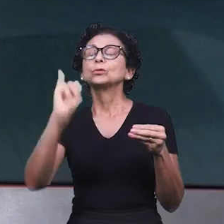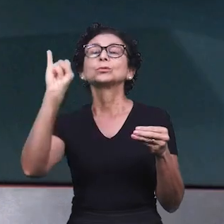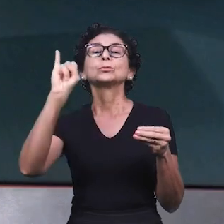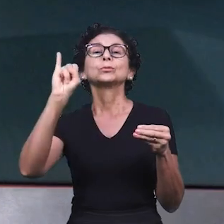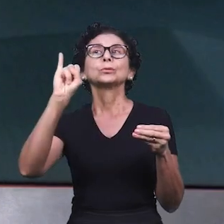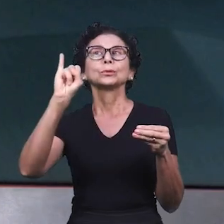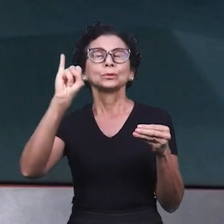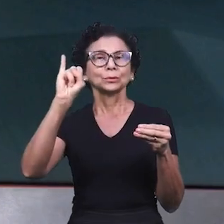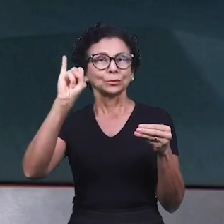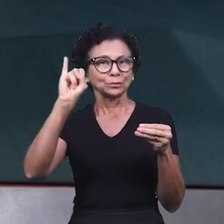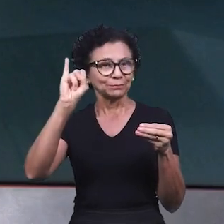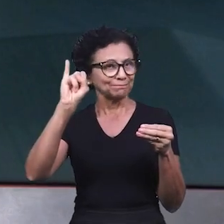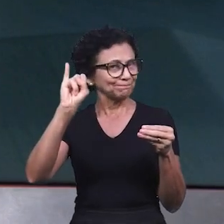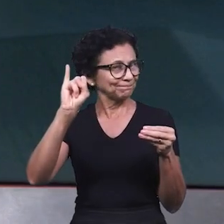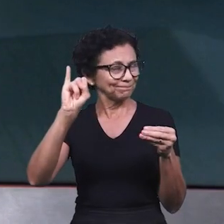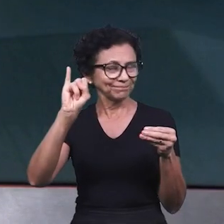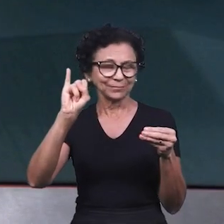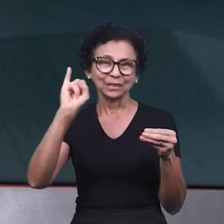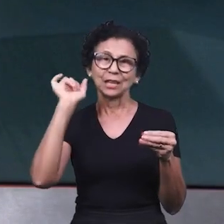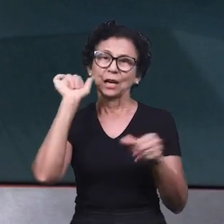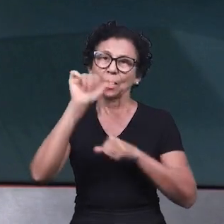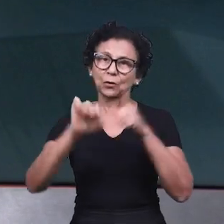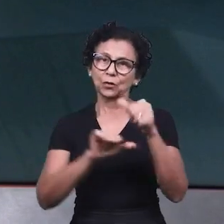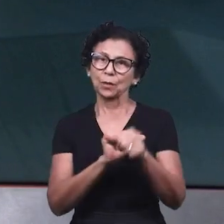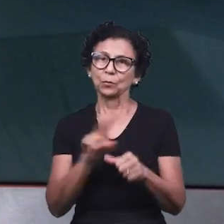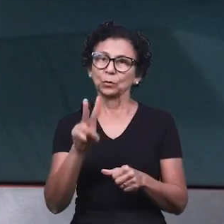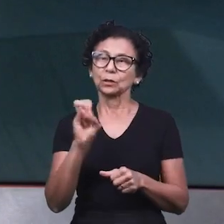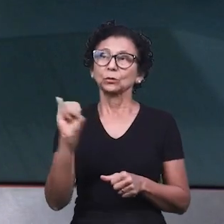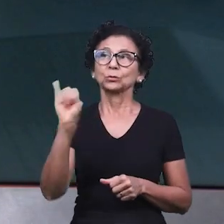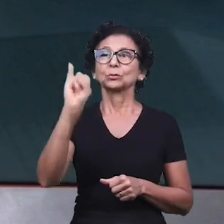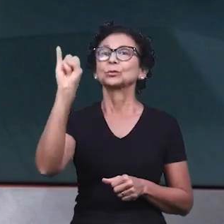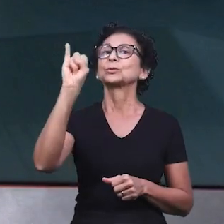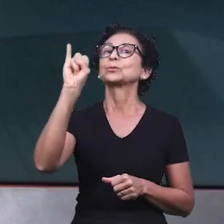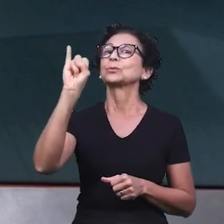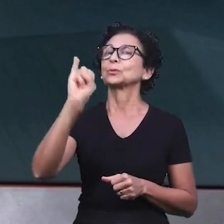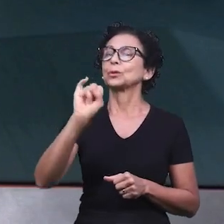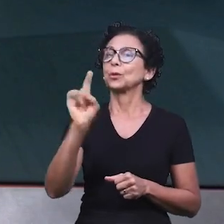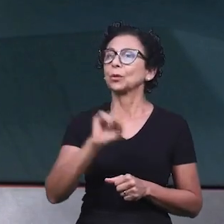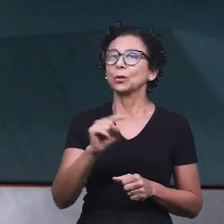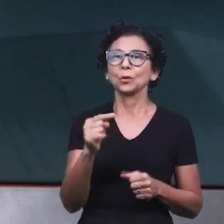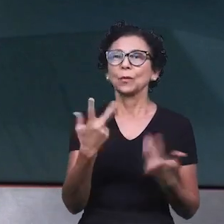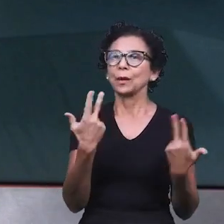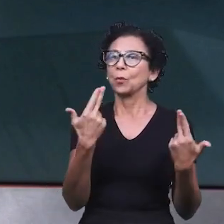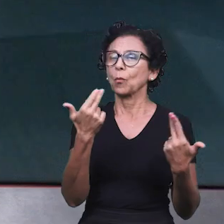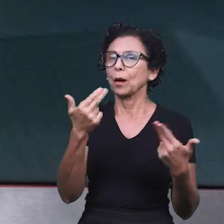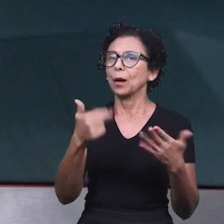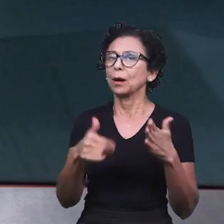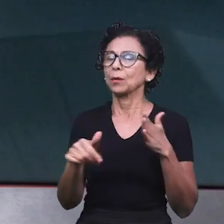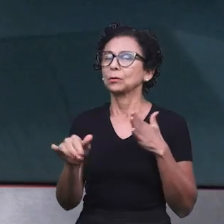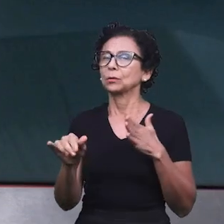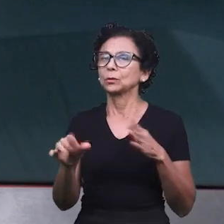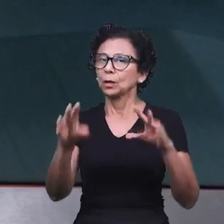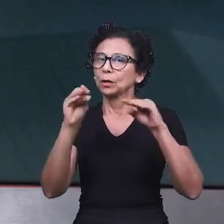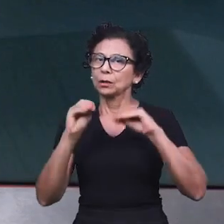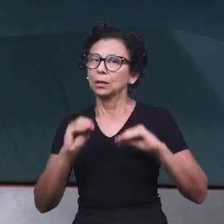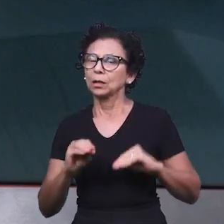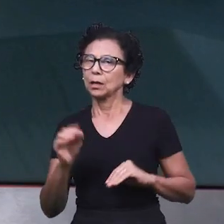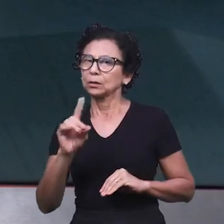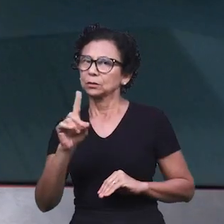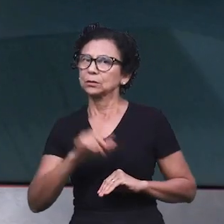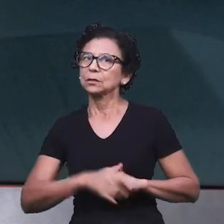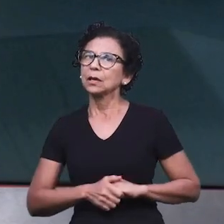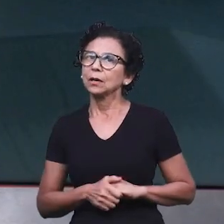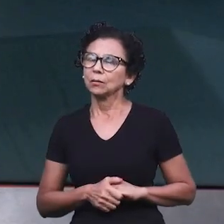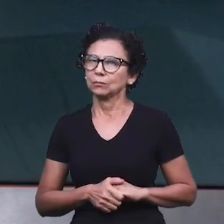outro juro. Atenção, já não é mais o juro pela remuneração do capital